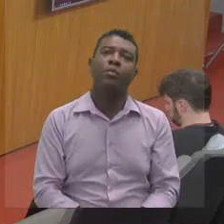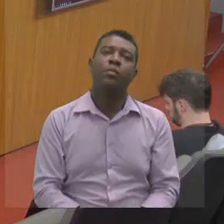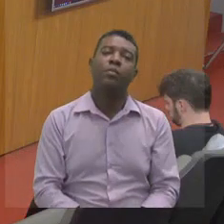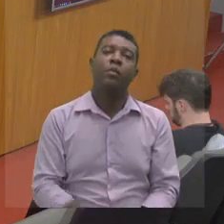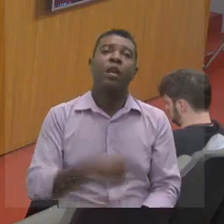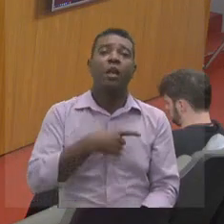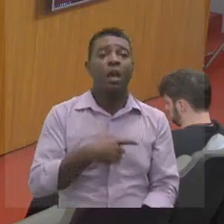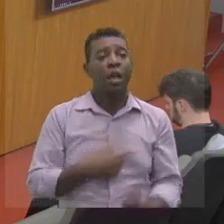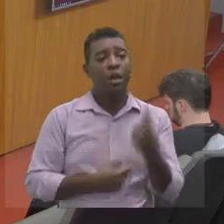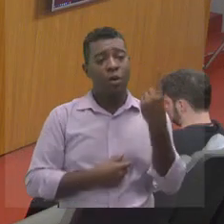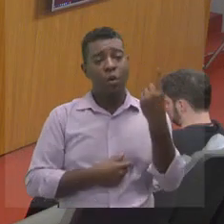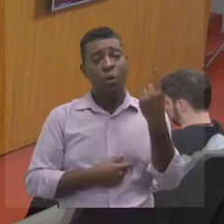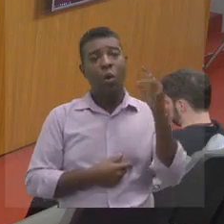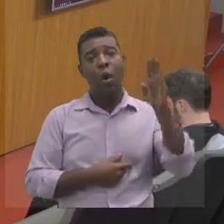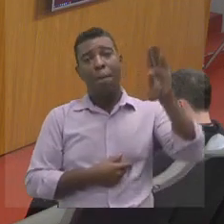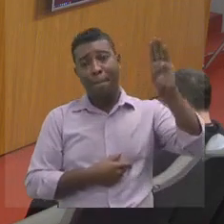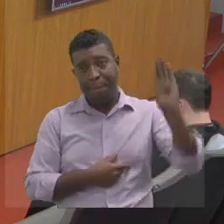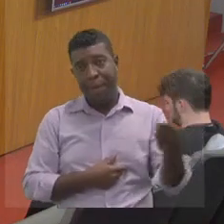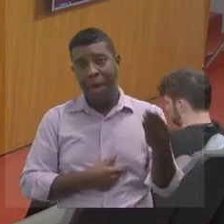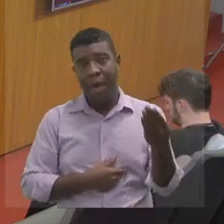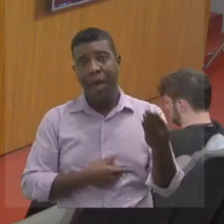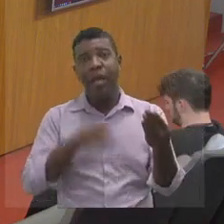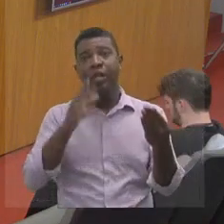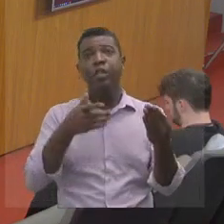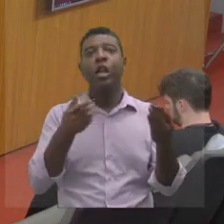que a gente já executou